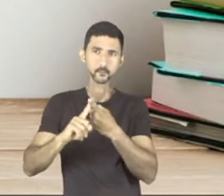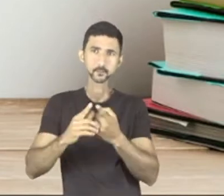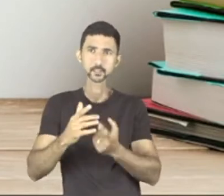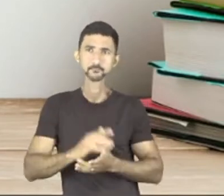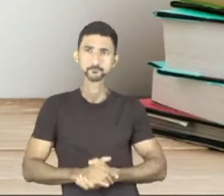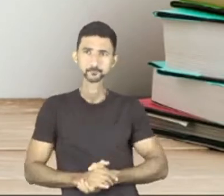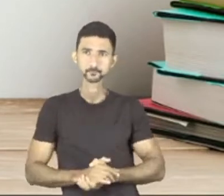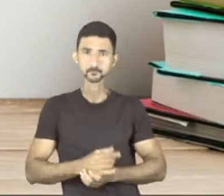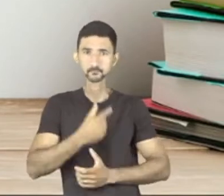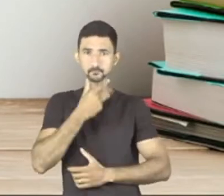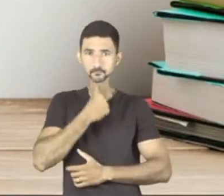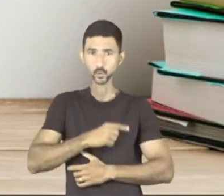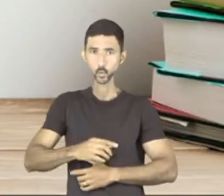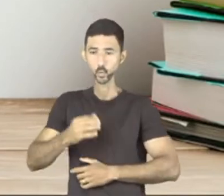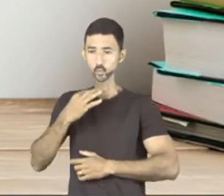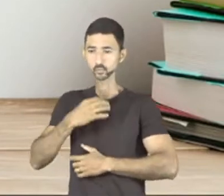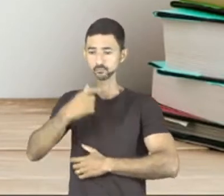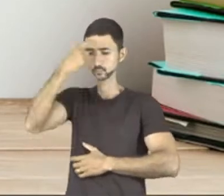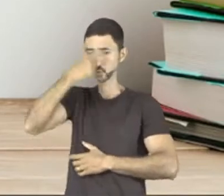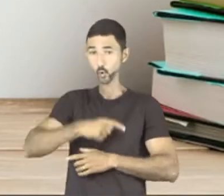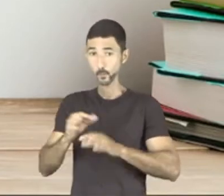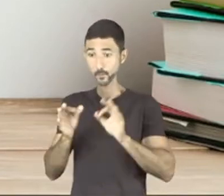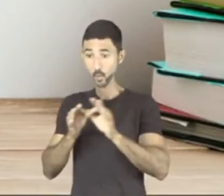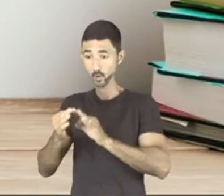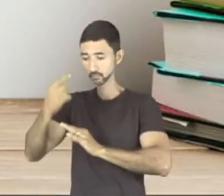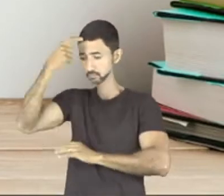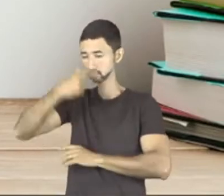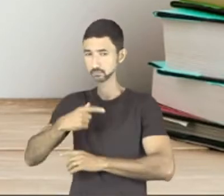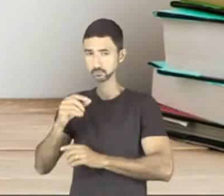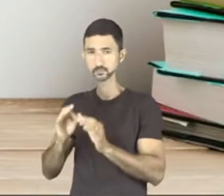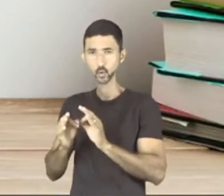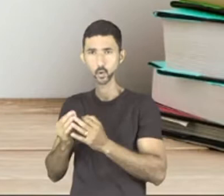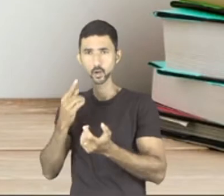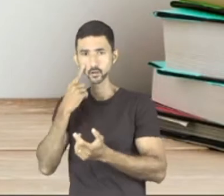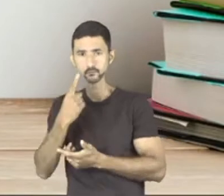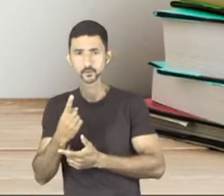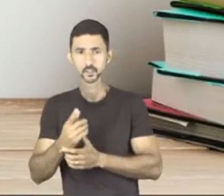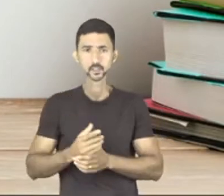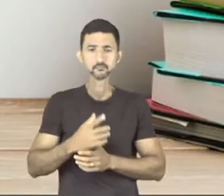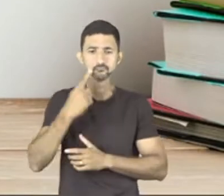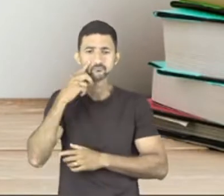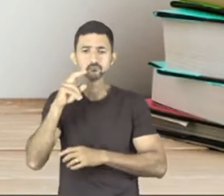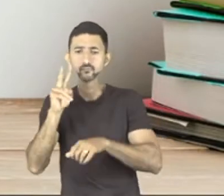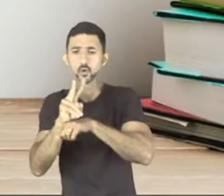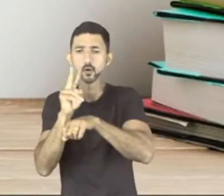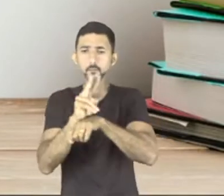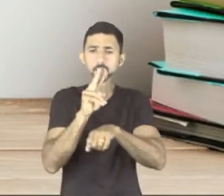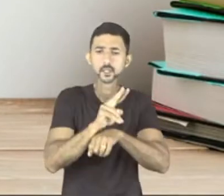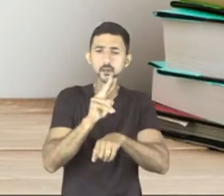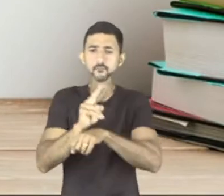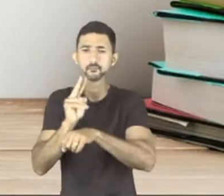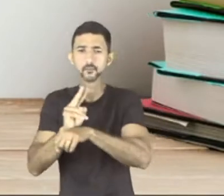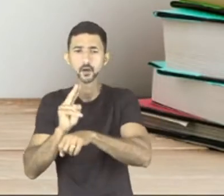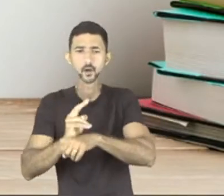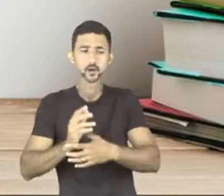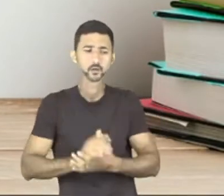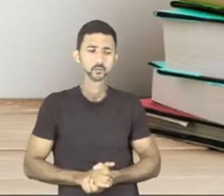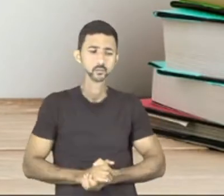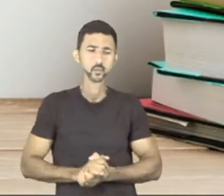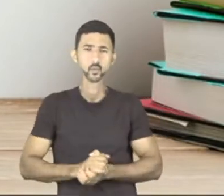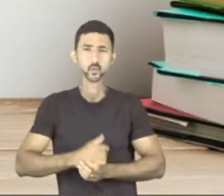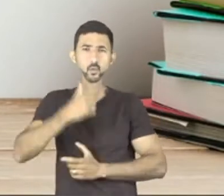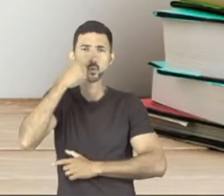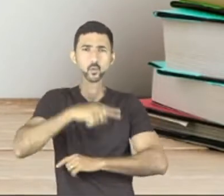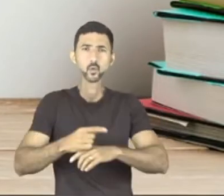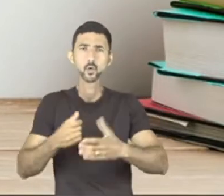um árbitro que faz a mediação da luta, ou seja, ele vai ver quais são os golpes que vão ser